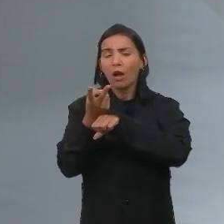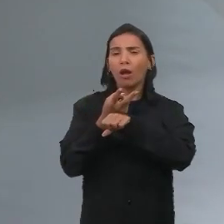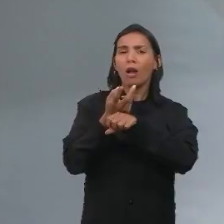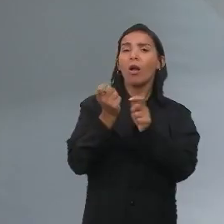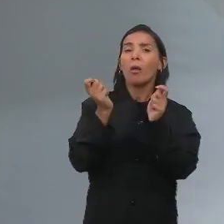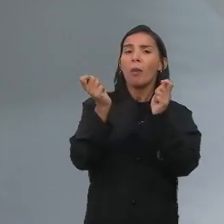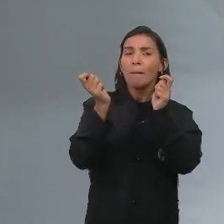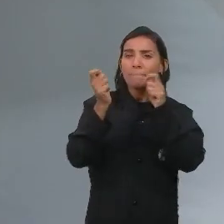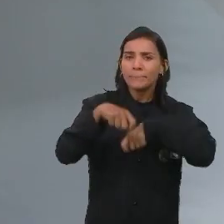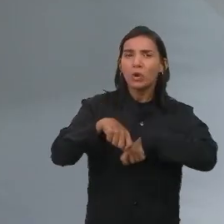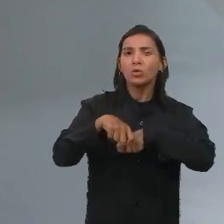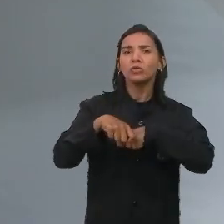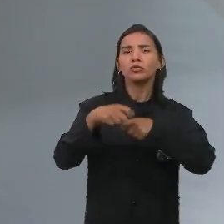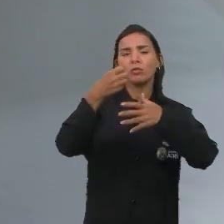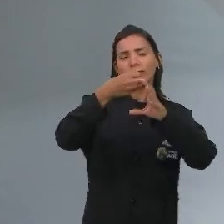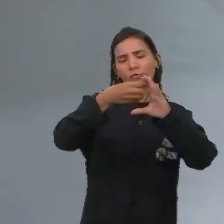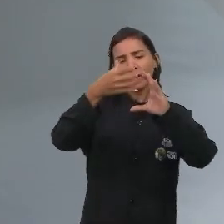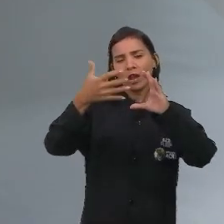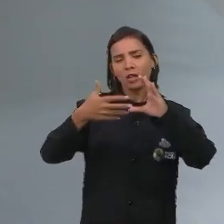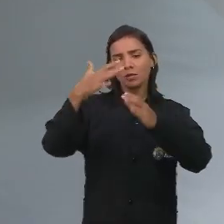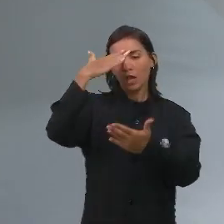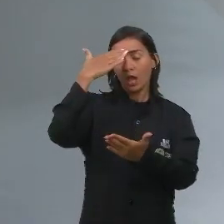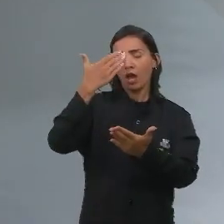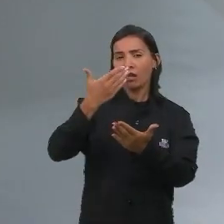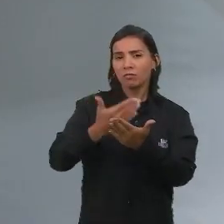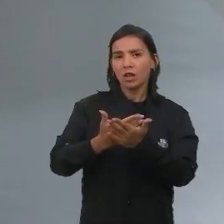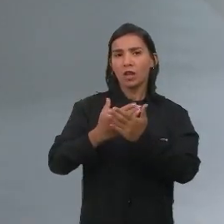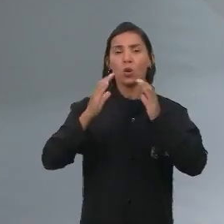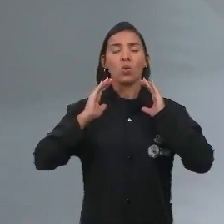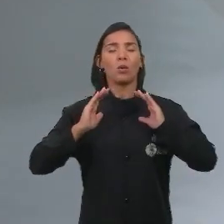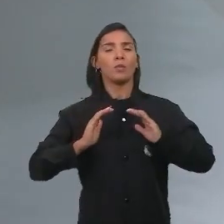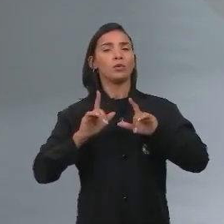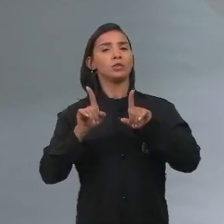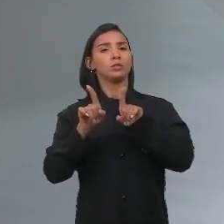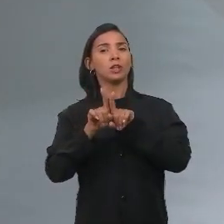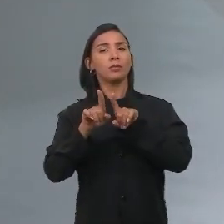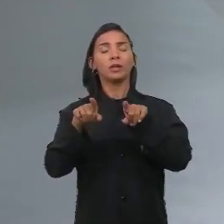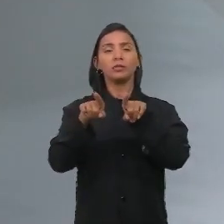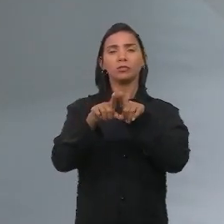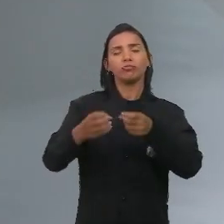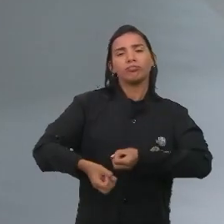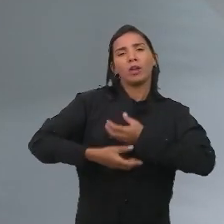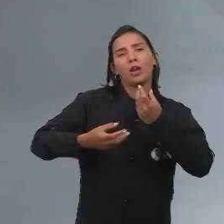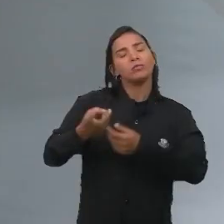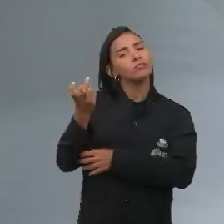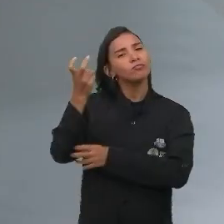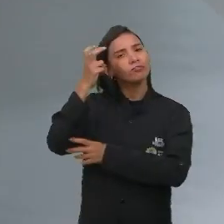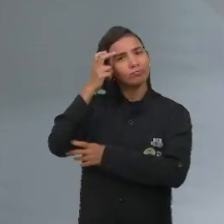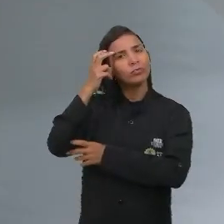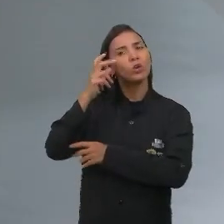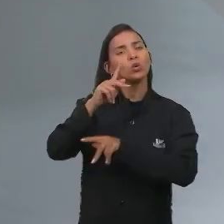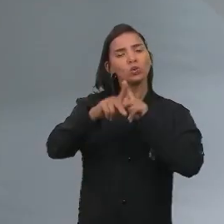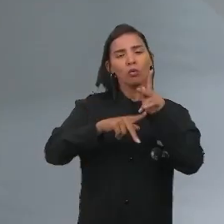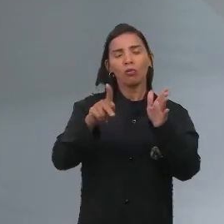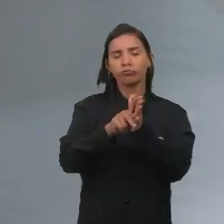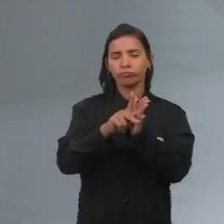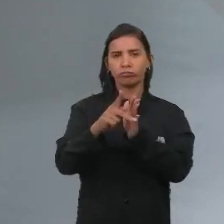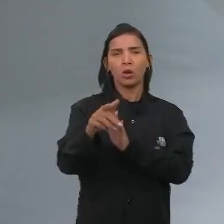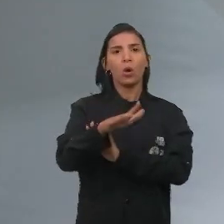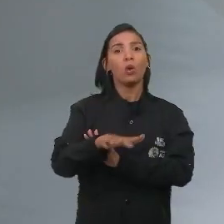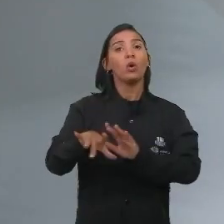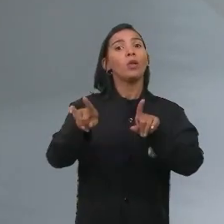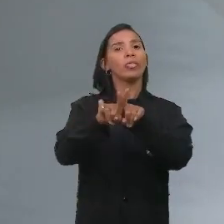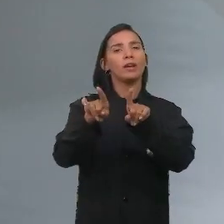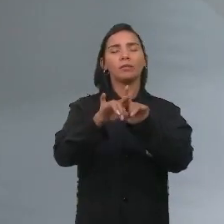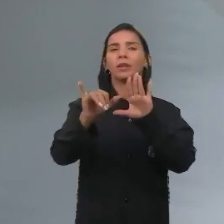os comportamentos, as crenças, as manifestações culturais, ou, por que não dizer, a